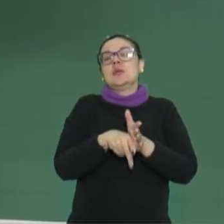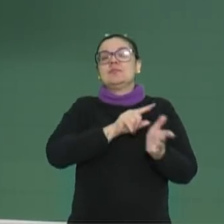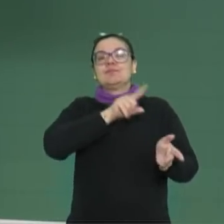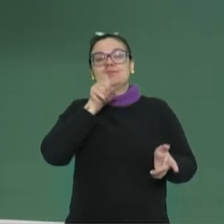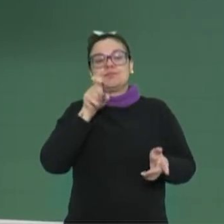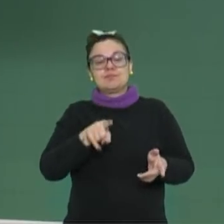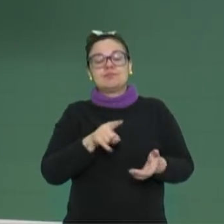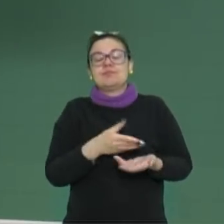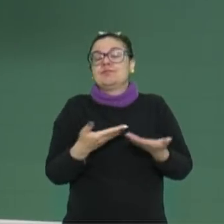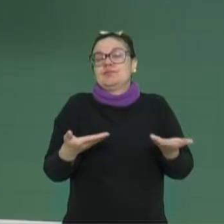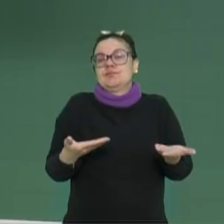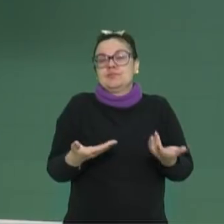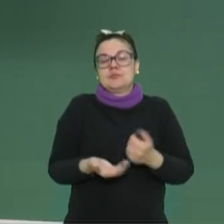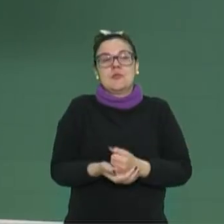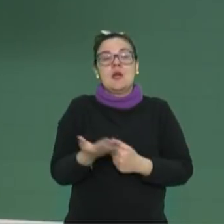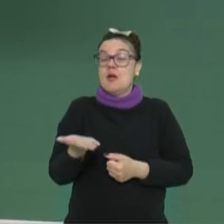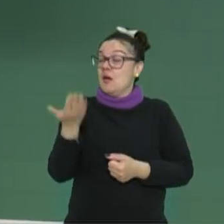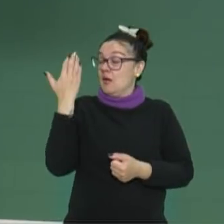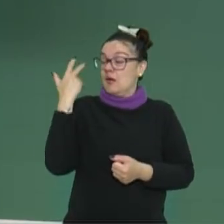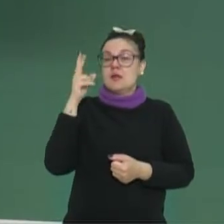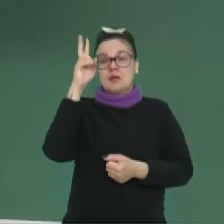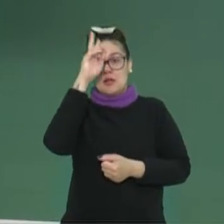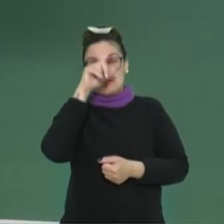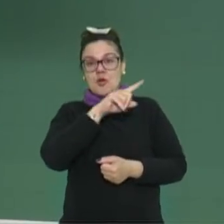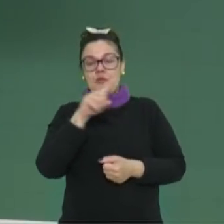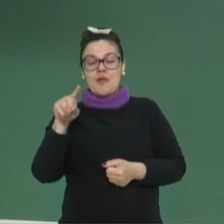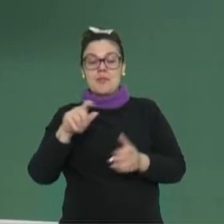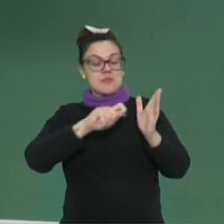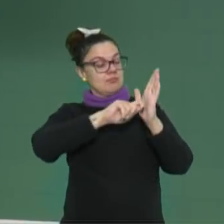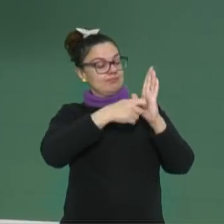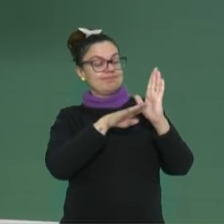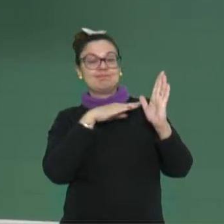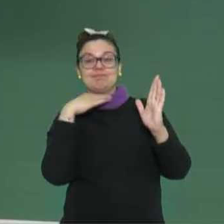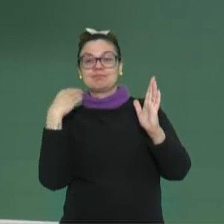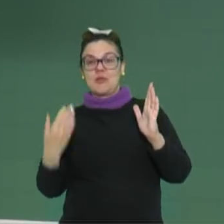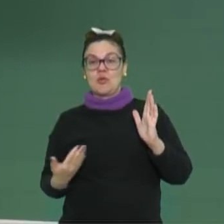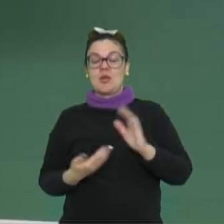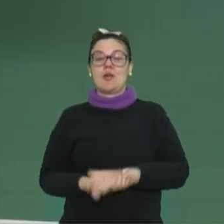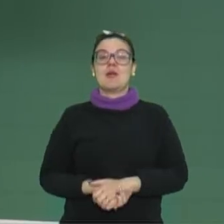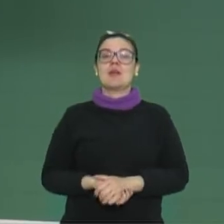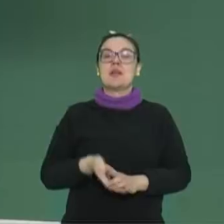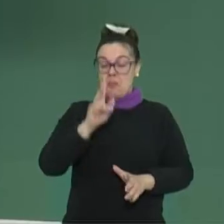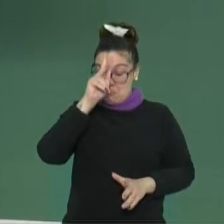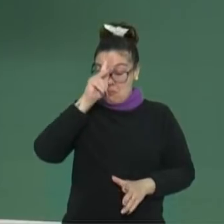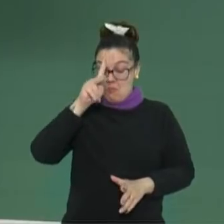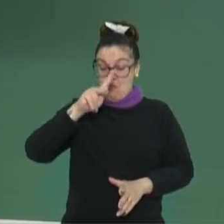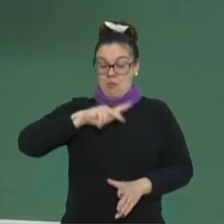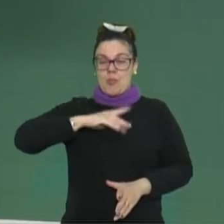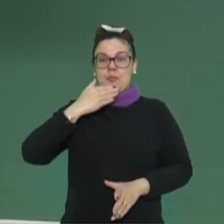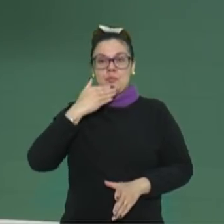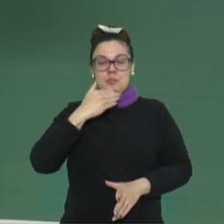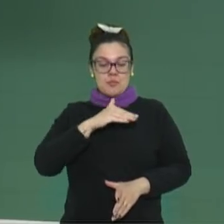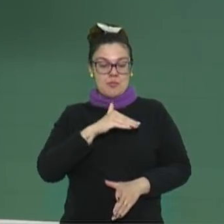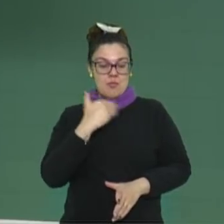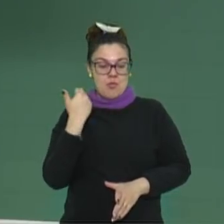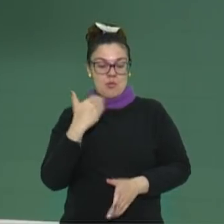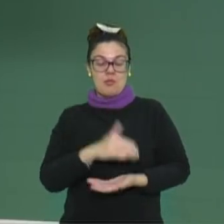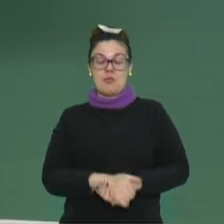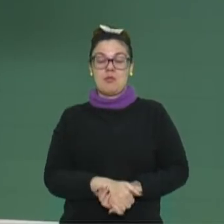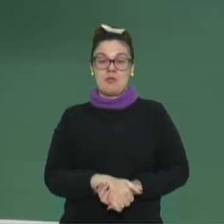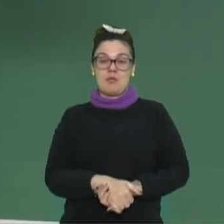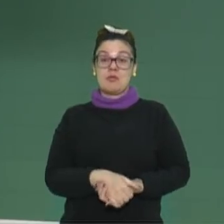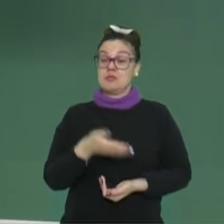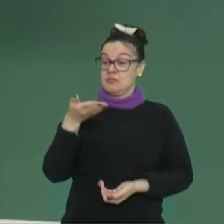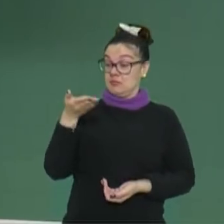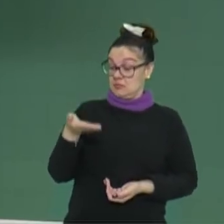que eu coloquei numa resposta anterior. A eutanásia, que é extinguir a própria vida. Ele nos coloca,